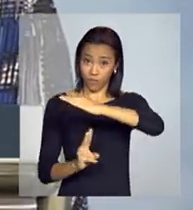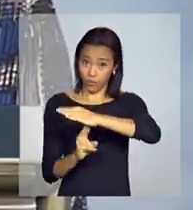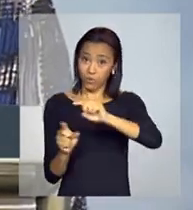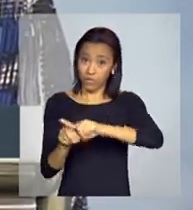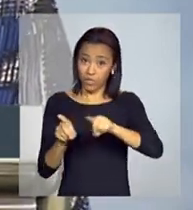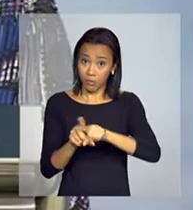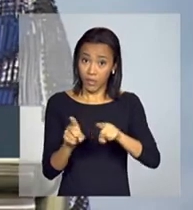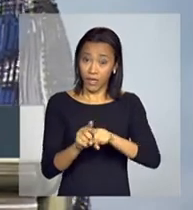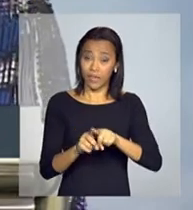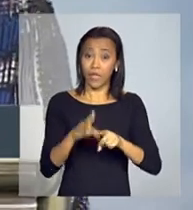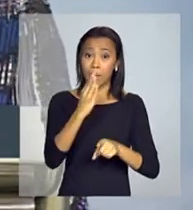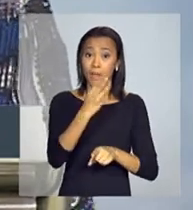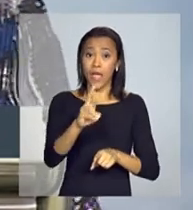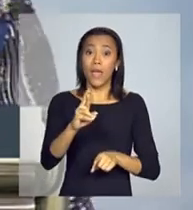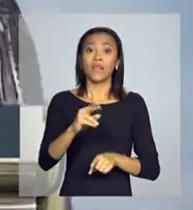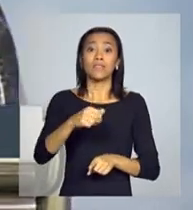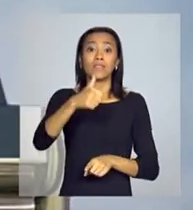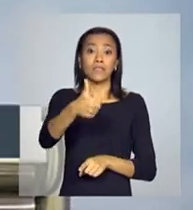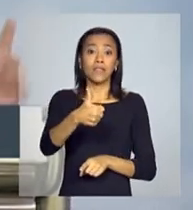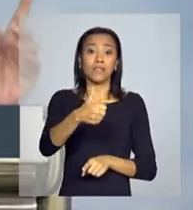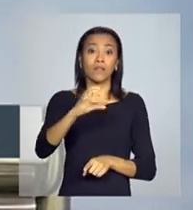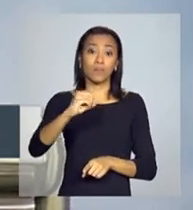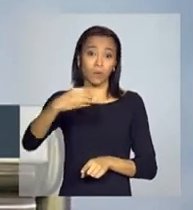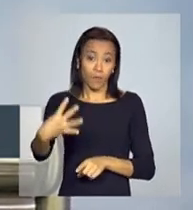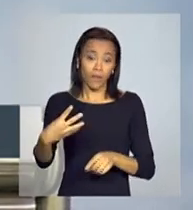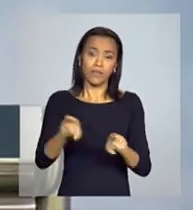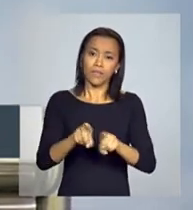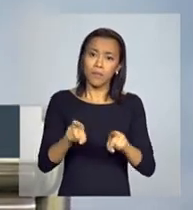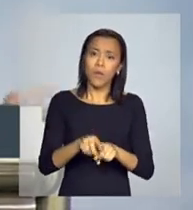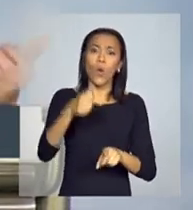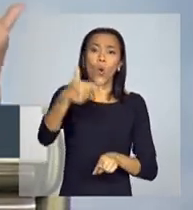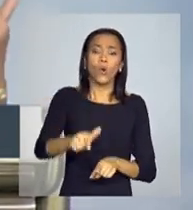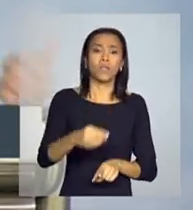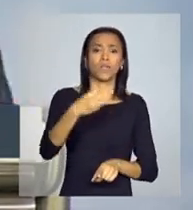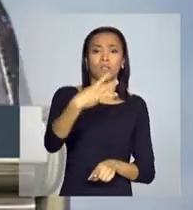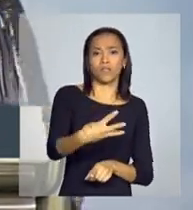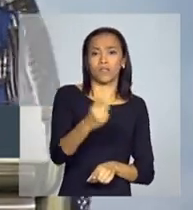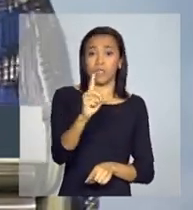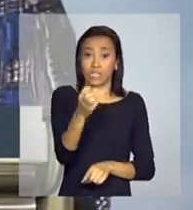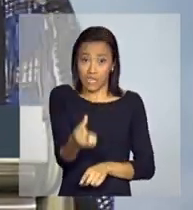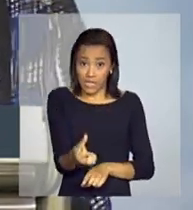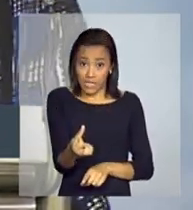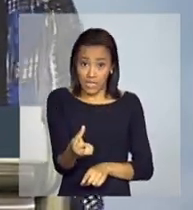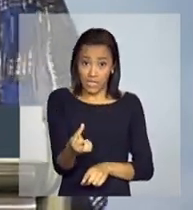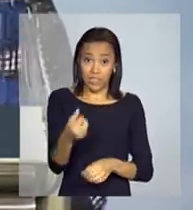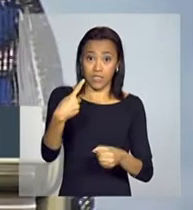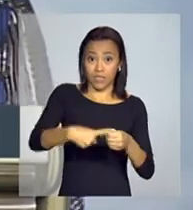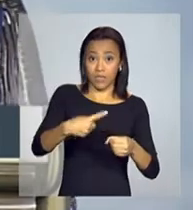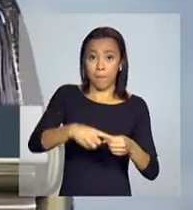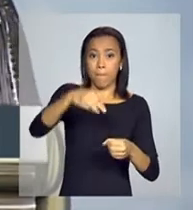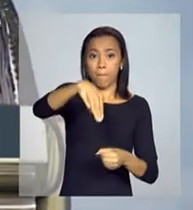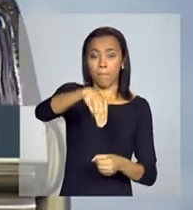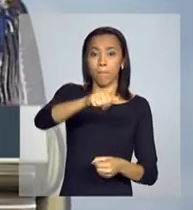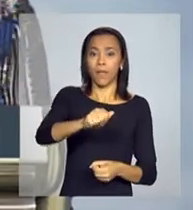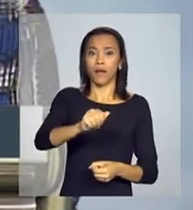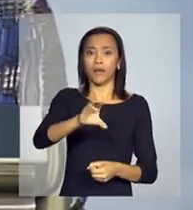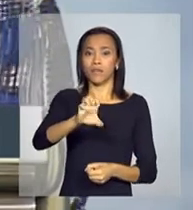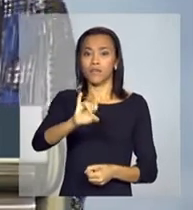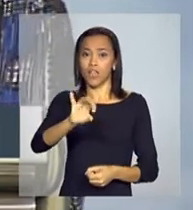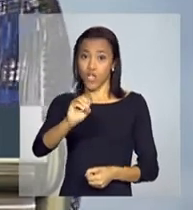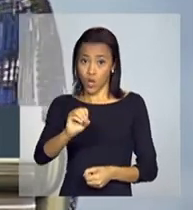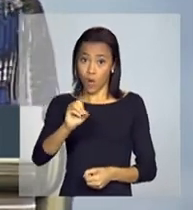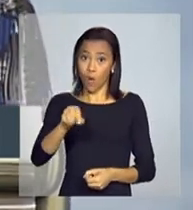da BR-104 e a 316 em Maceió, conhecido como viaduto